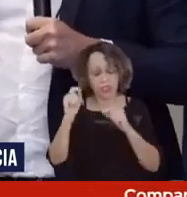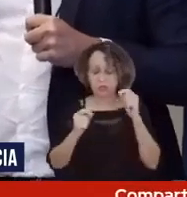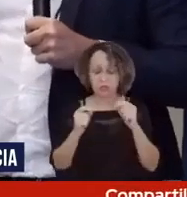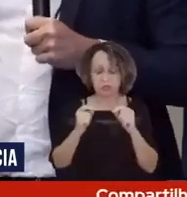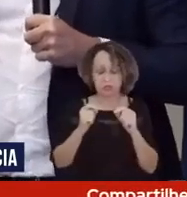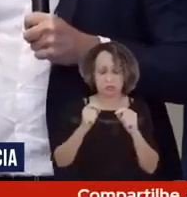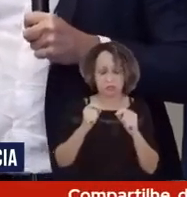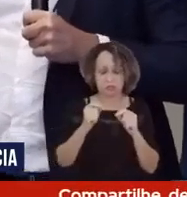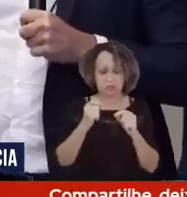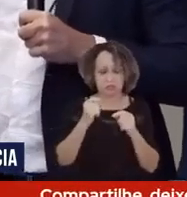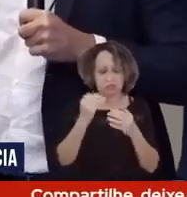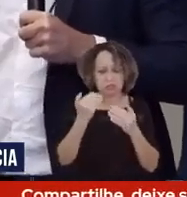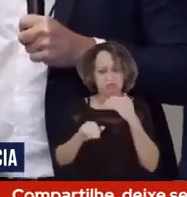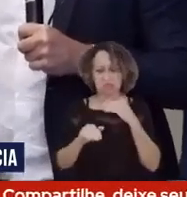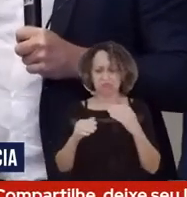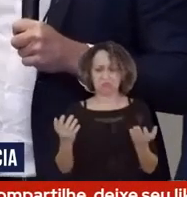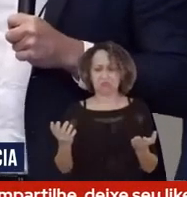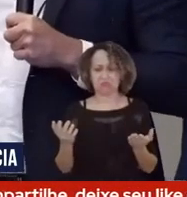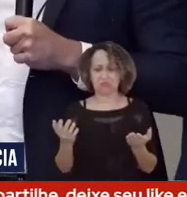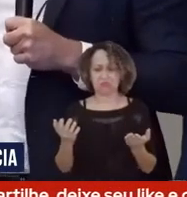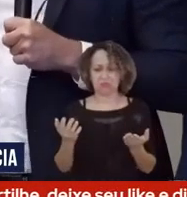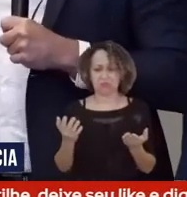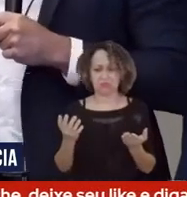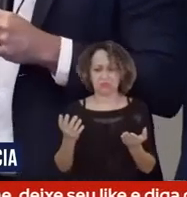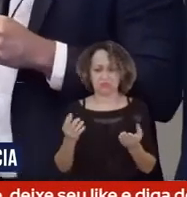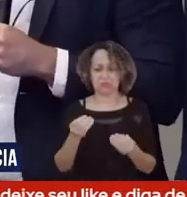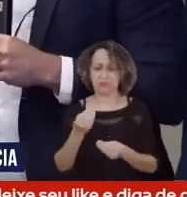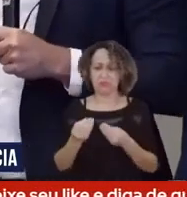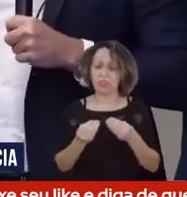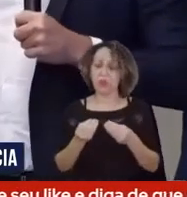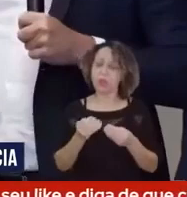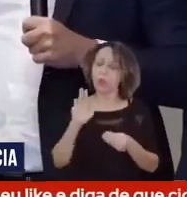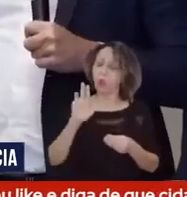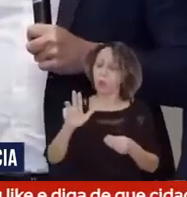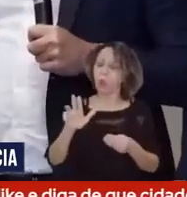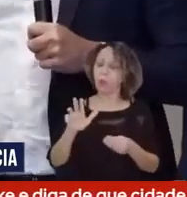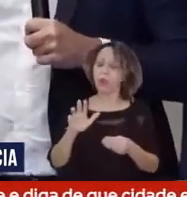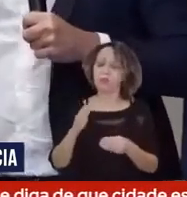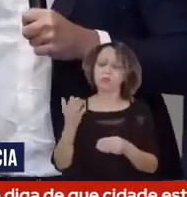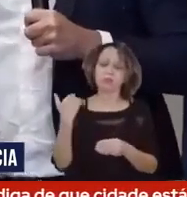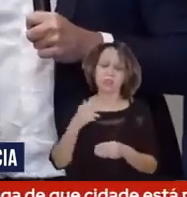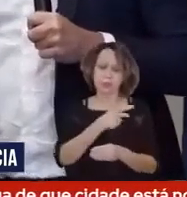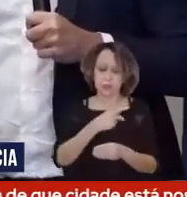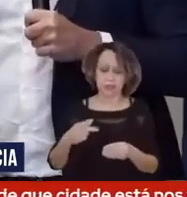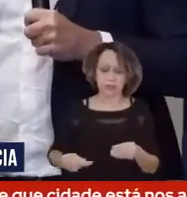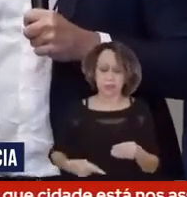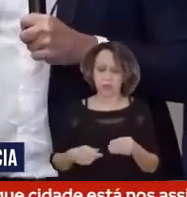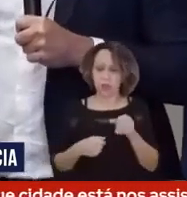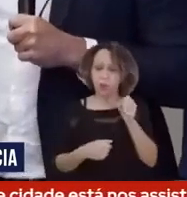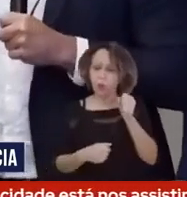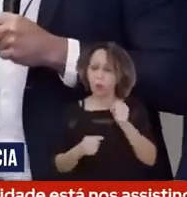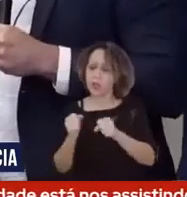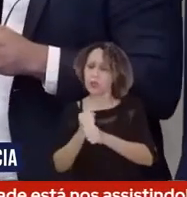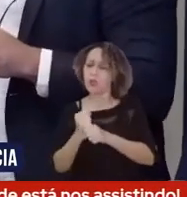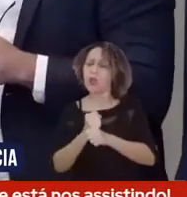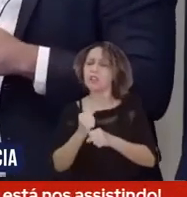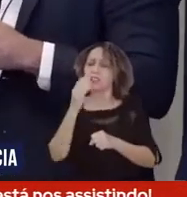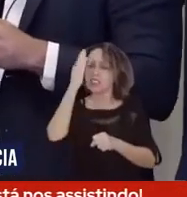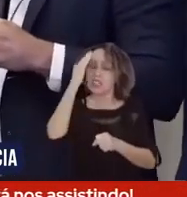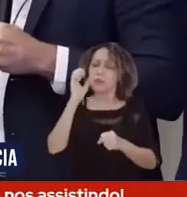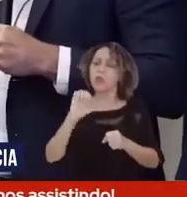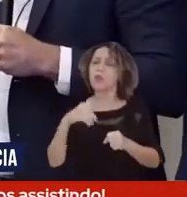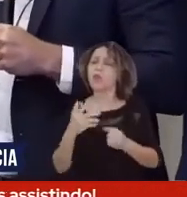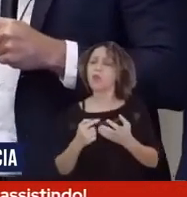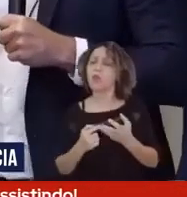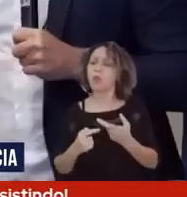presidente Lula, e eu encerro dizendo isso, quando foi presidente da República, em 8 anos... Sabe quantos aumentos de gás houve em